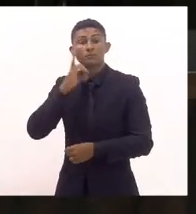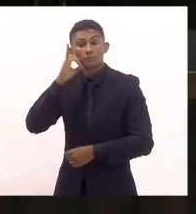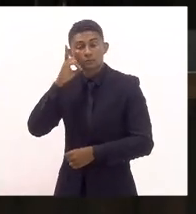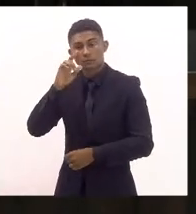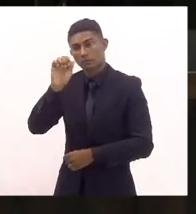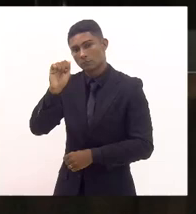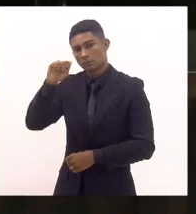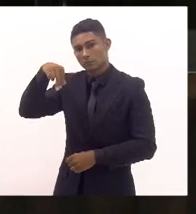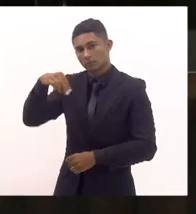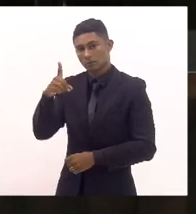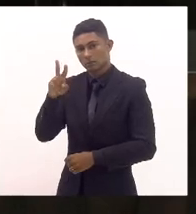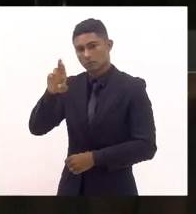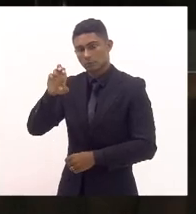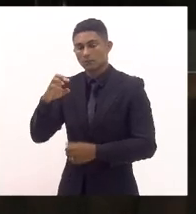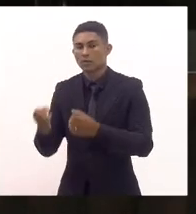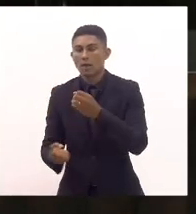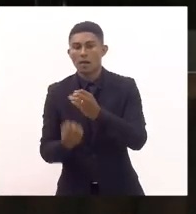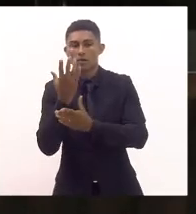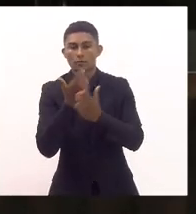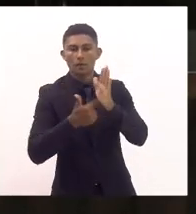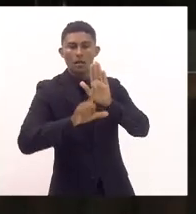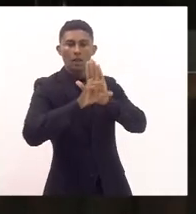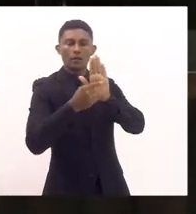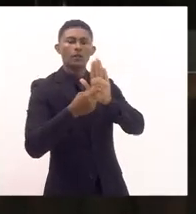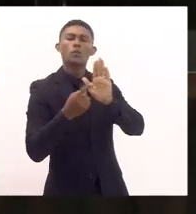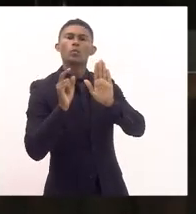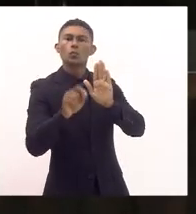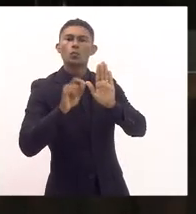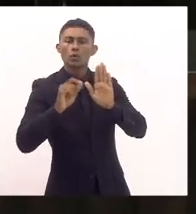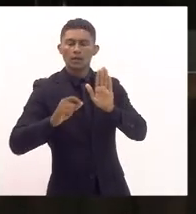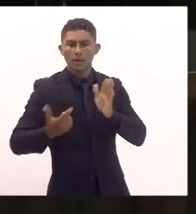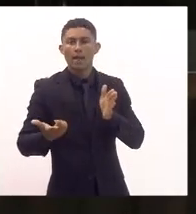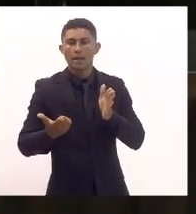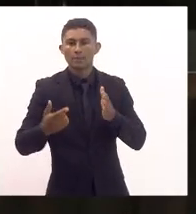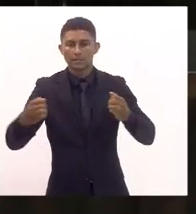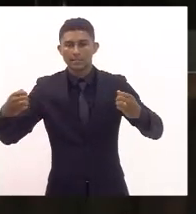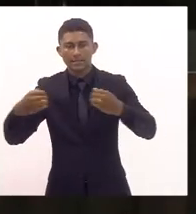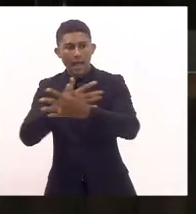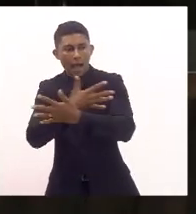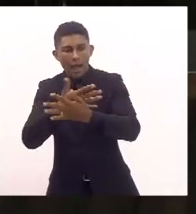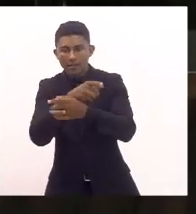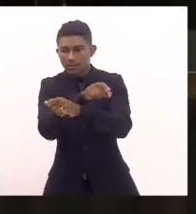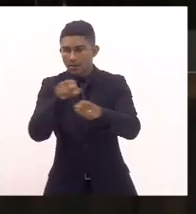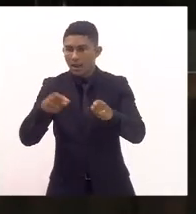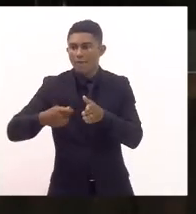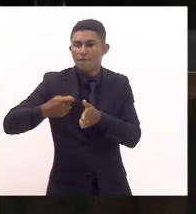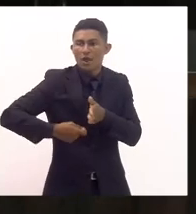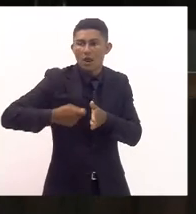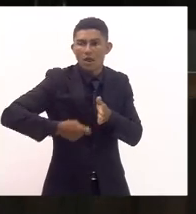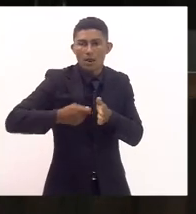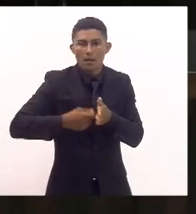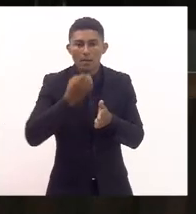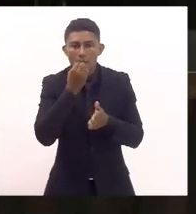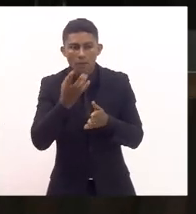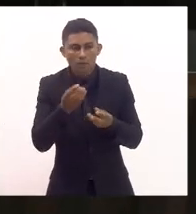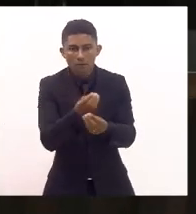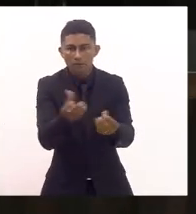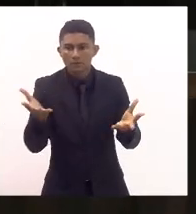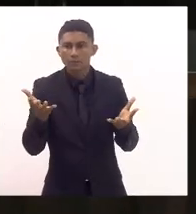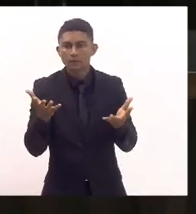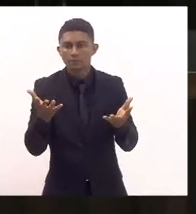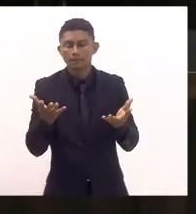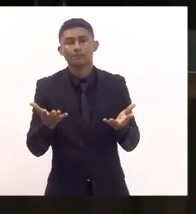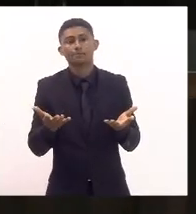que cria legislação que institui o benefício fiscal e a cidade fluminense e dá outras disposições a presidência